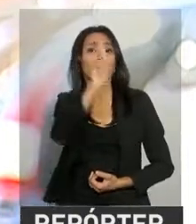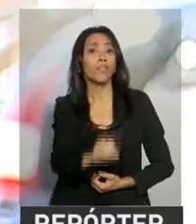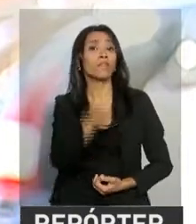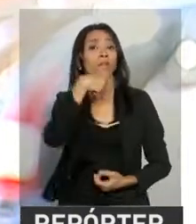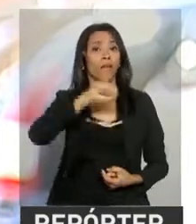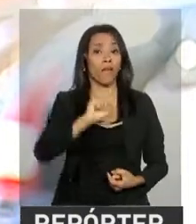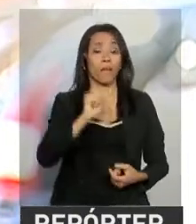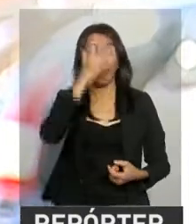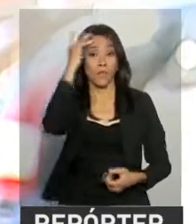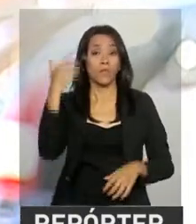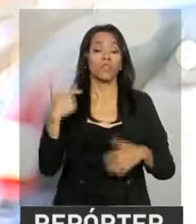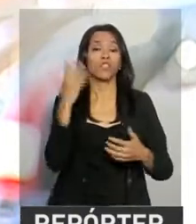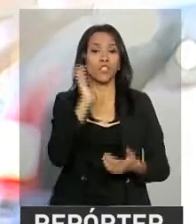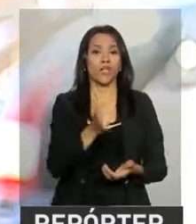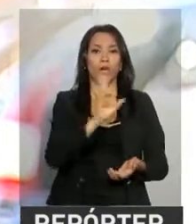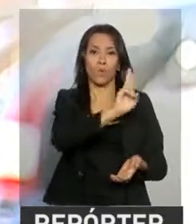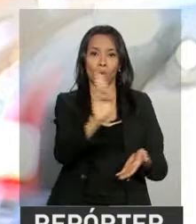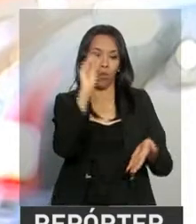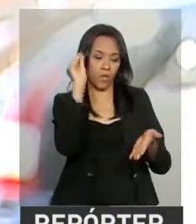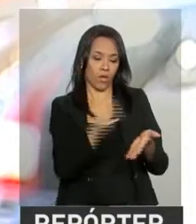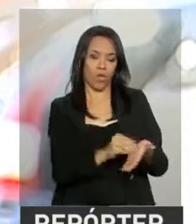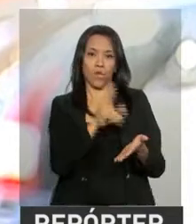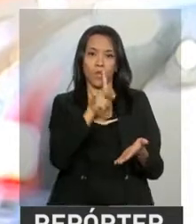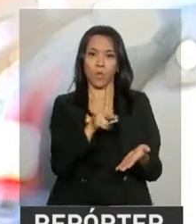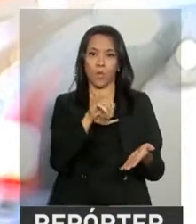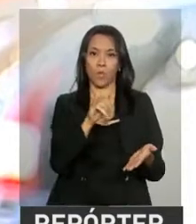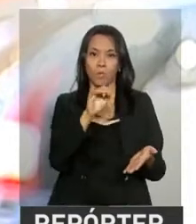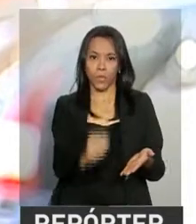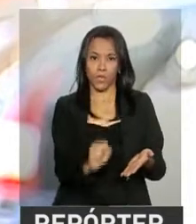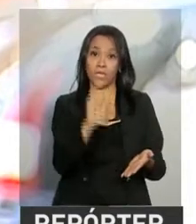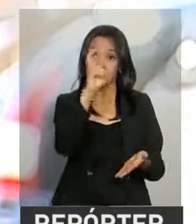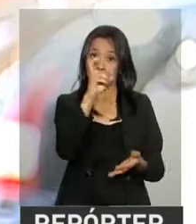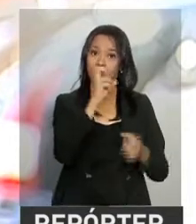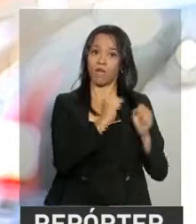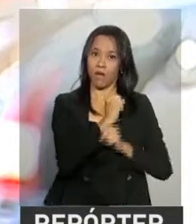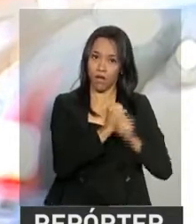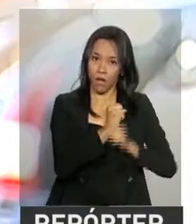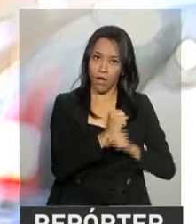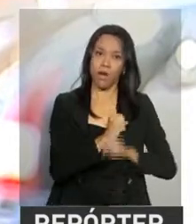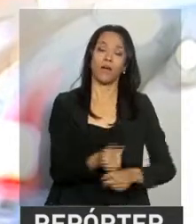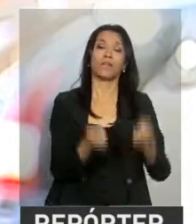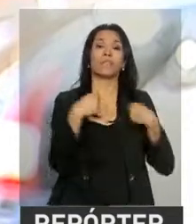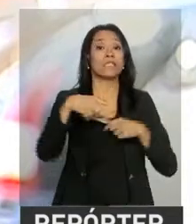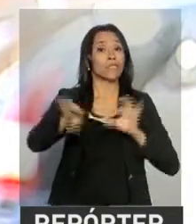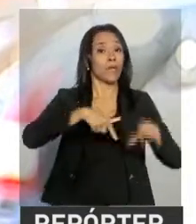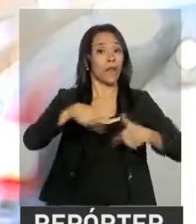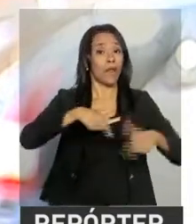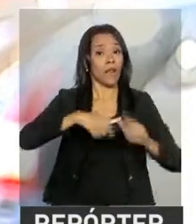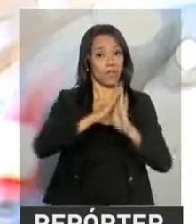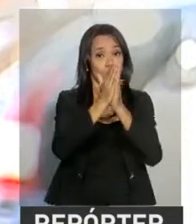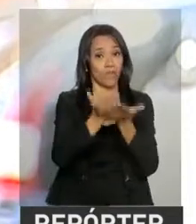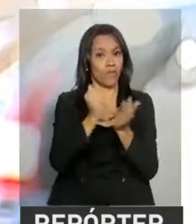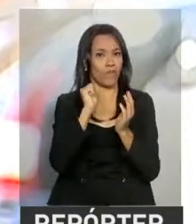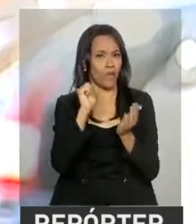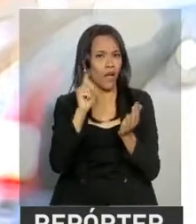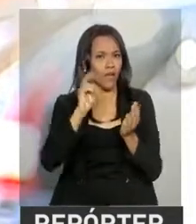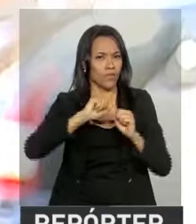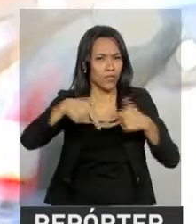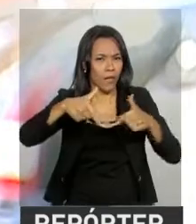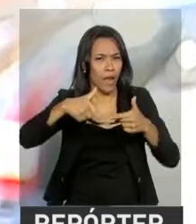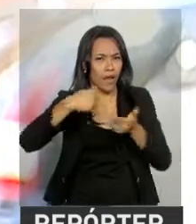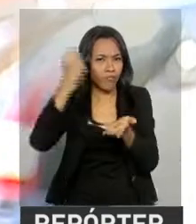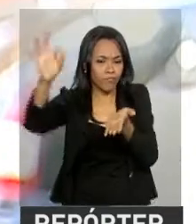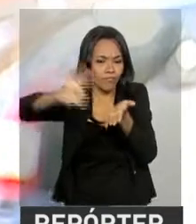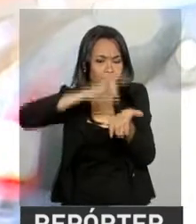que estavam inscritos no pis pasep há pelo menos cinco anos trabalhavam com carteira assinada em 2014